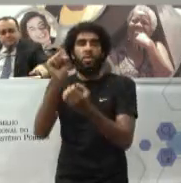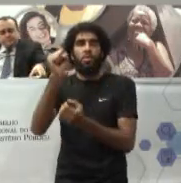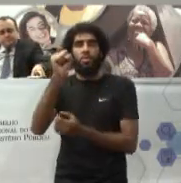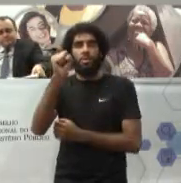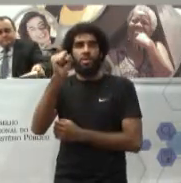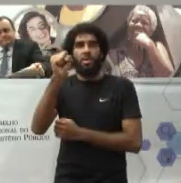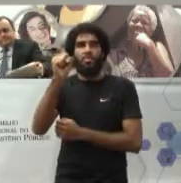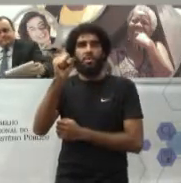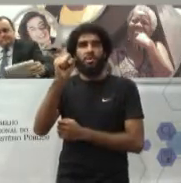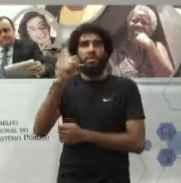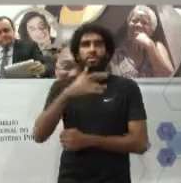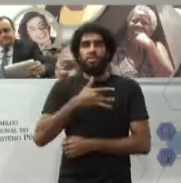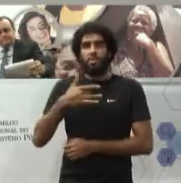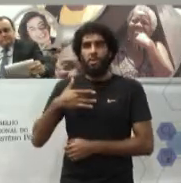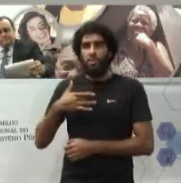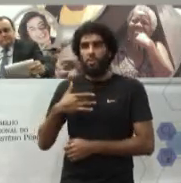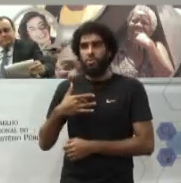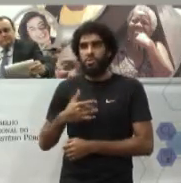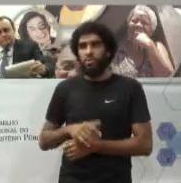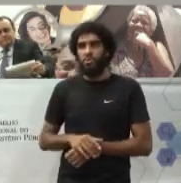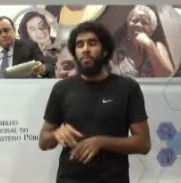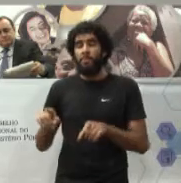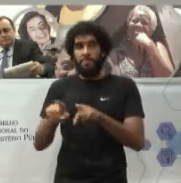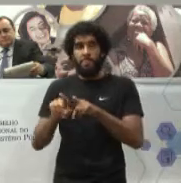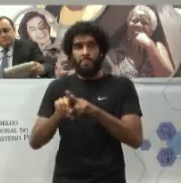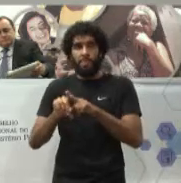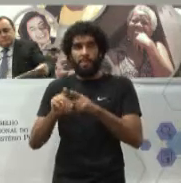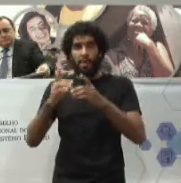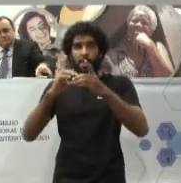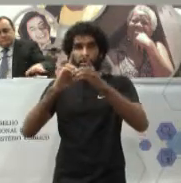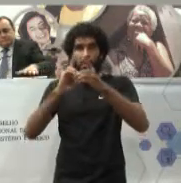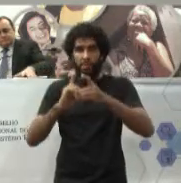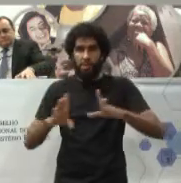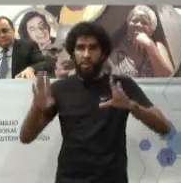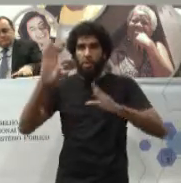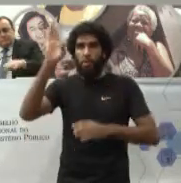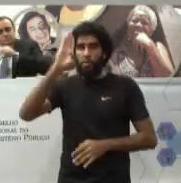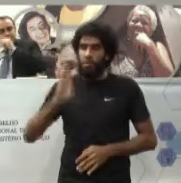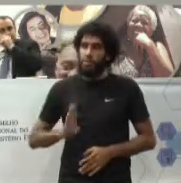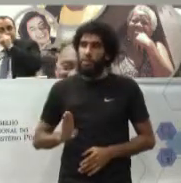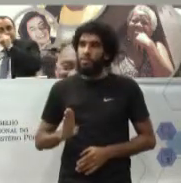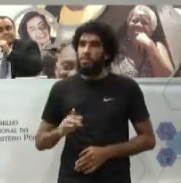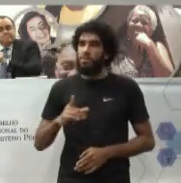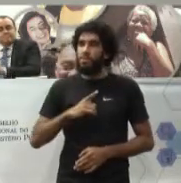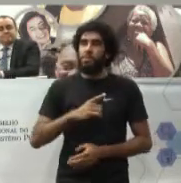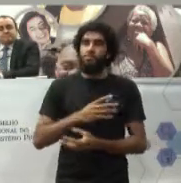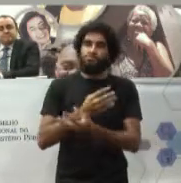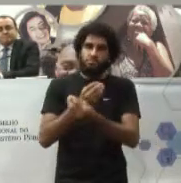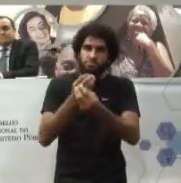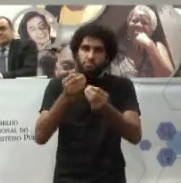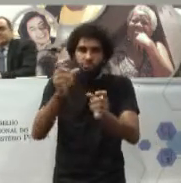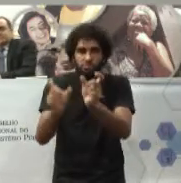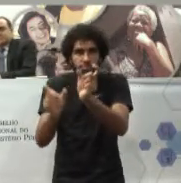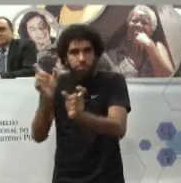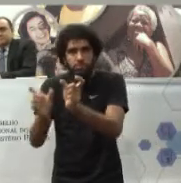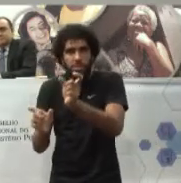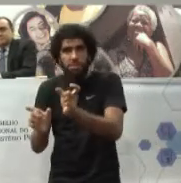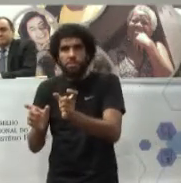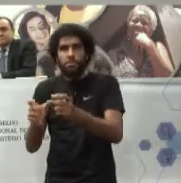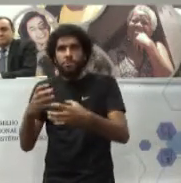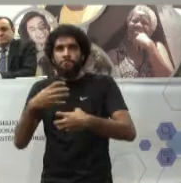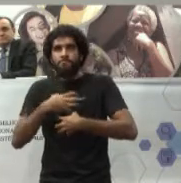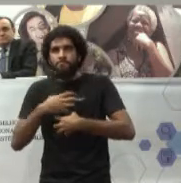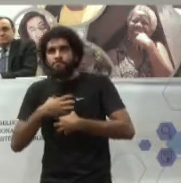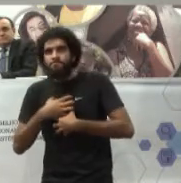de 80 junto com o processo de democratização do país grandes contingentes do povo brasileiro se mobilizou